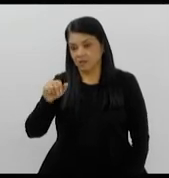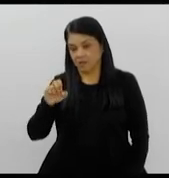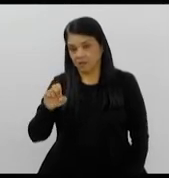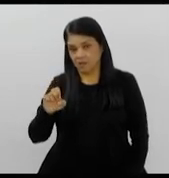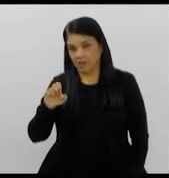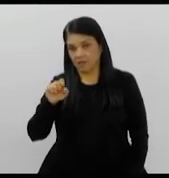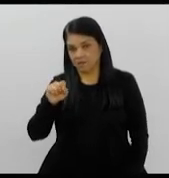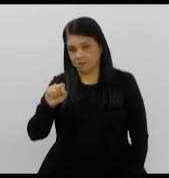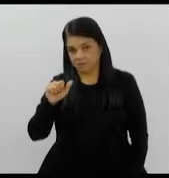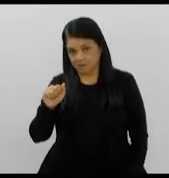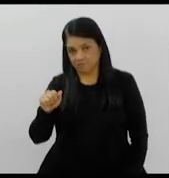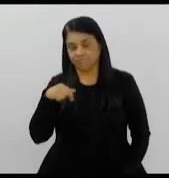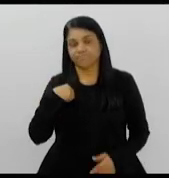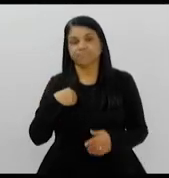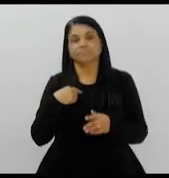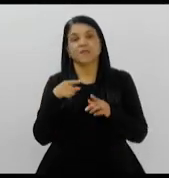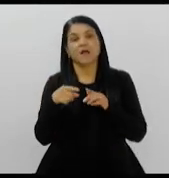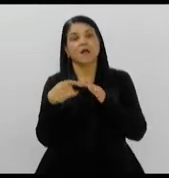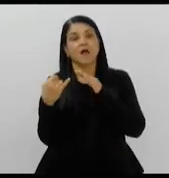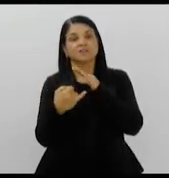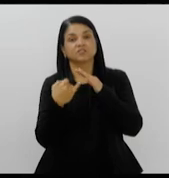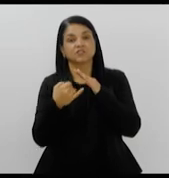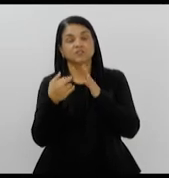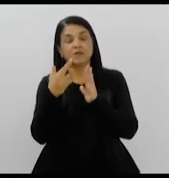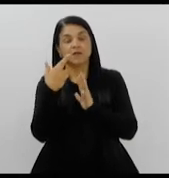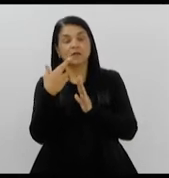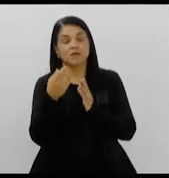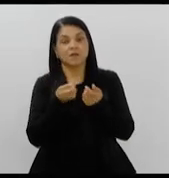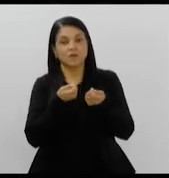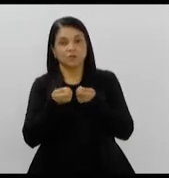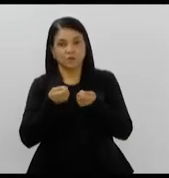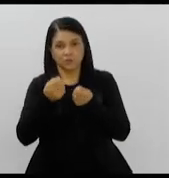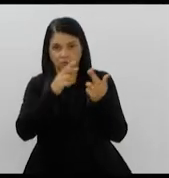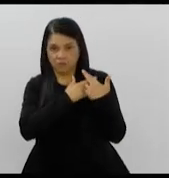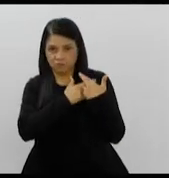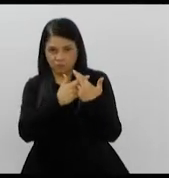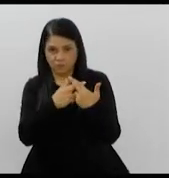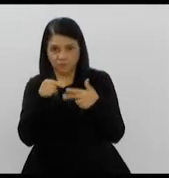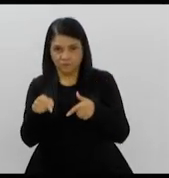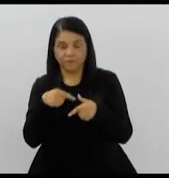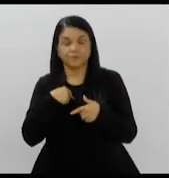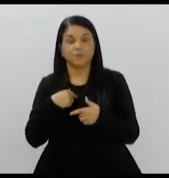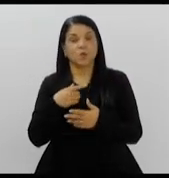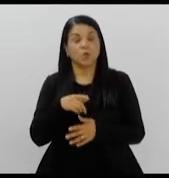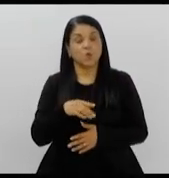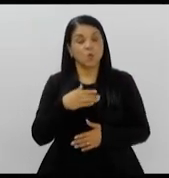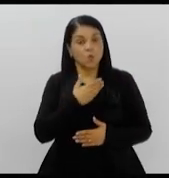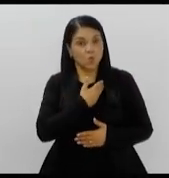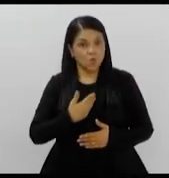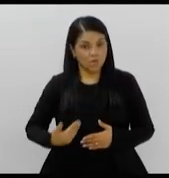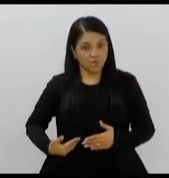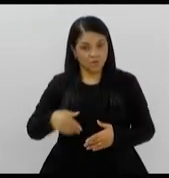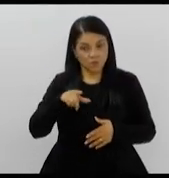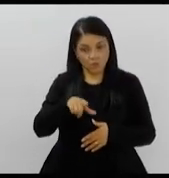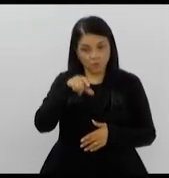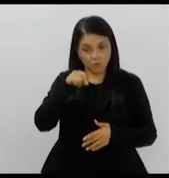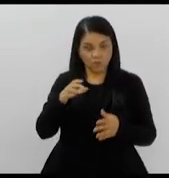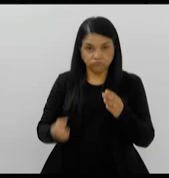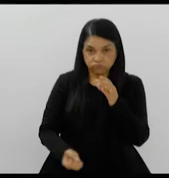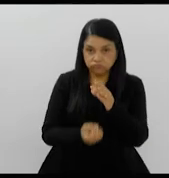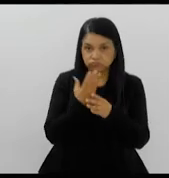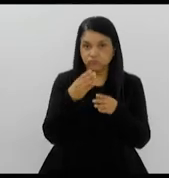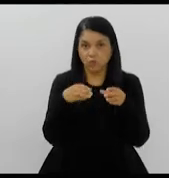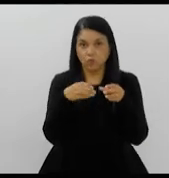reguladeira responsável. Mesmo com esse pedido em curso, o governo optou por criar um grupo de trabalho